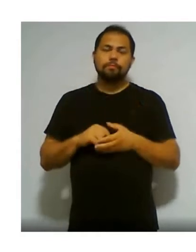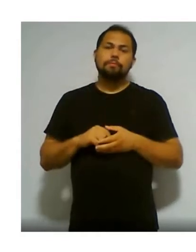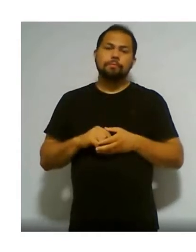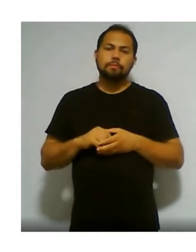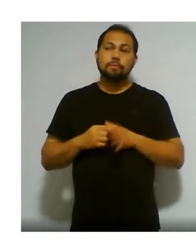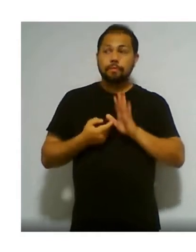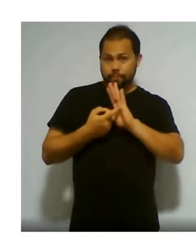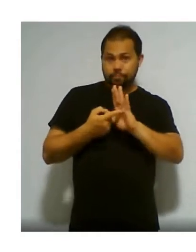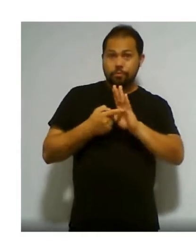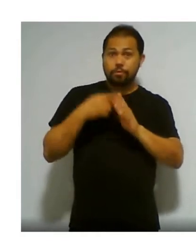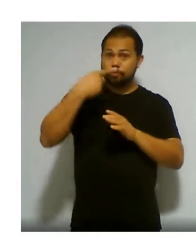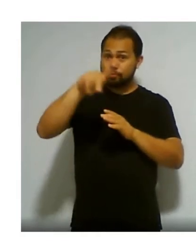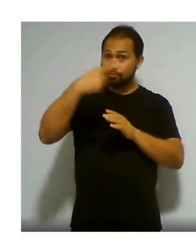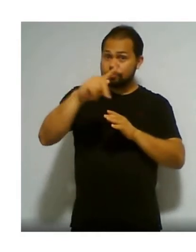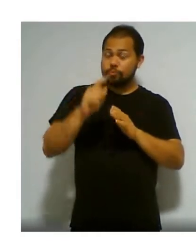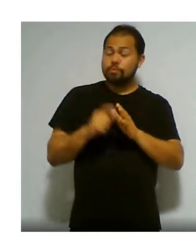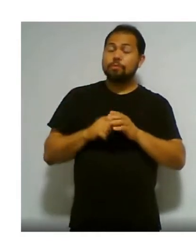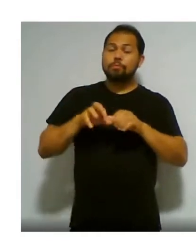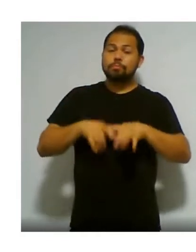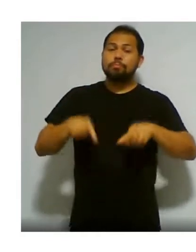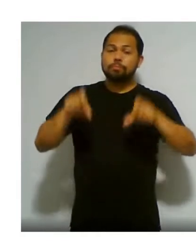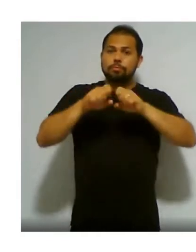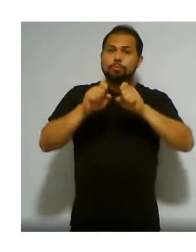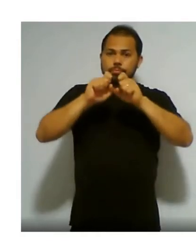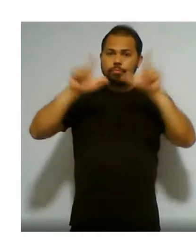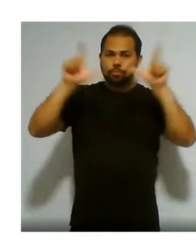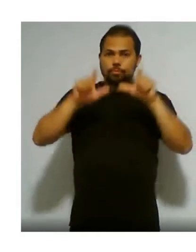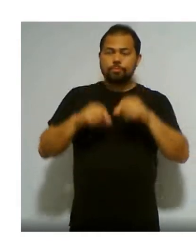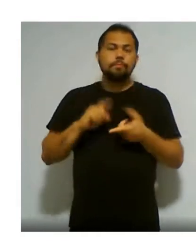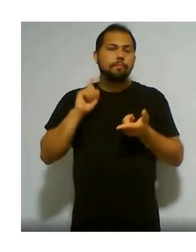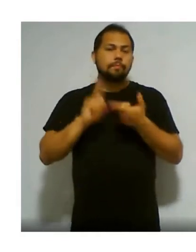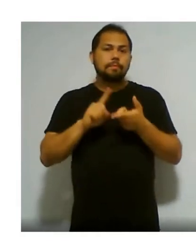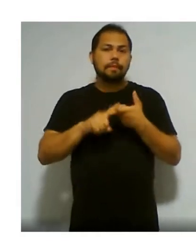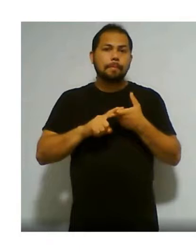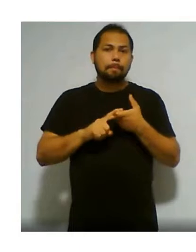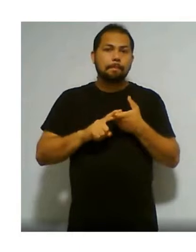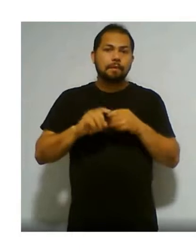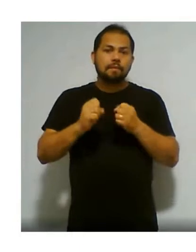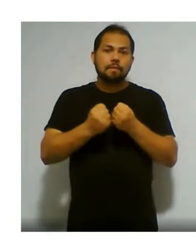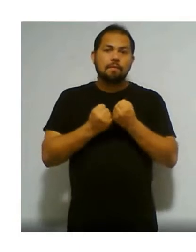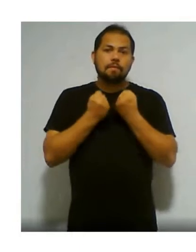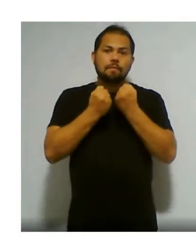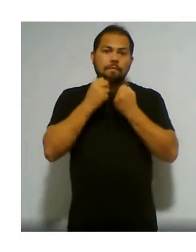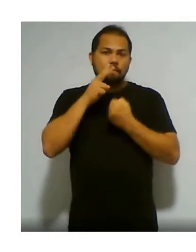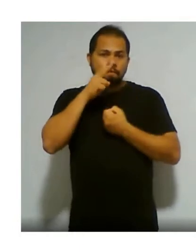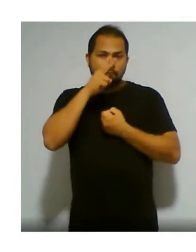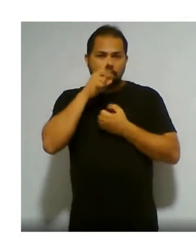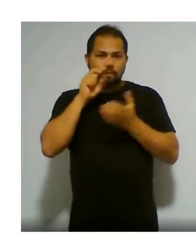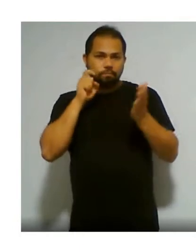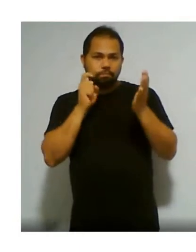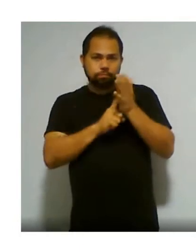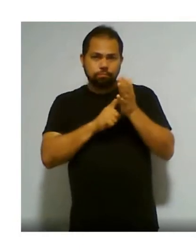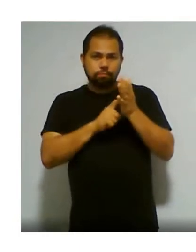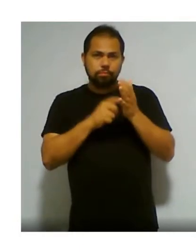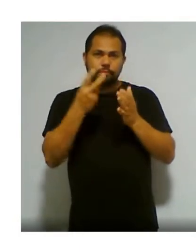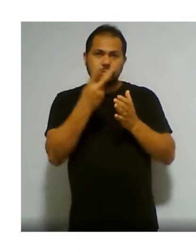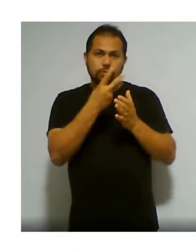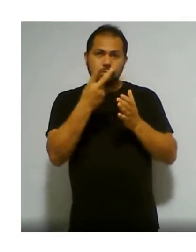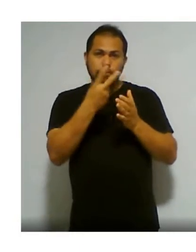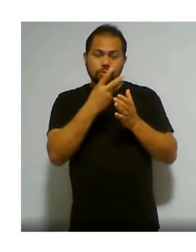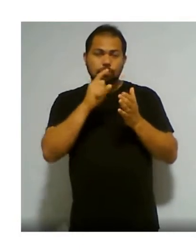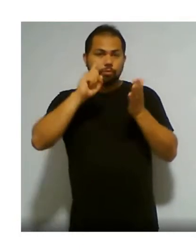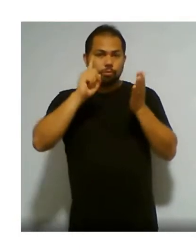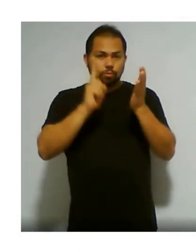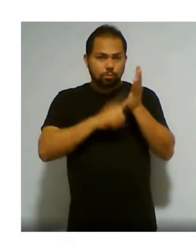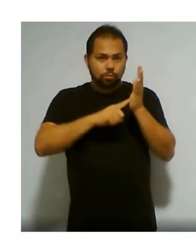Né? O Power Button, né? Você vai ligar, são esses 2 conectores. Né? Então, o botão liga e desliga vai ter um